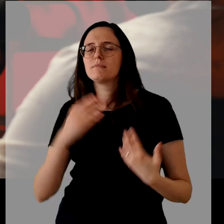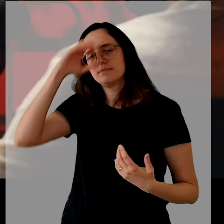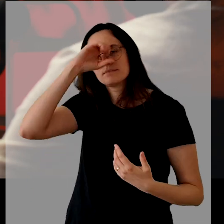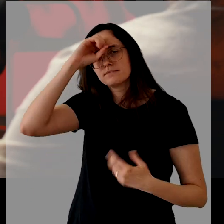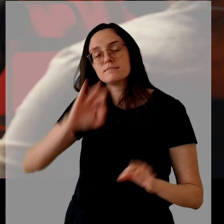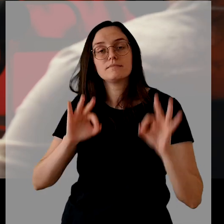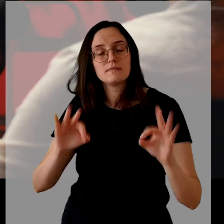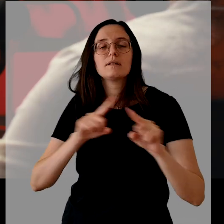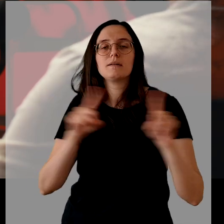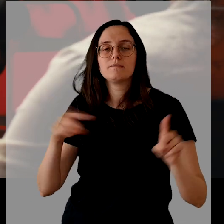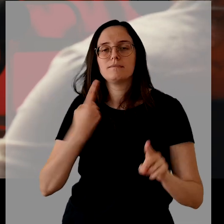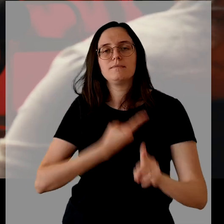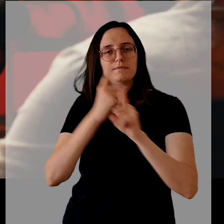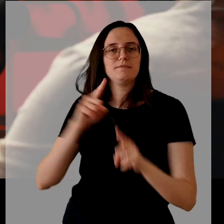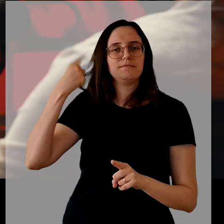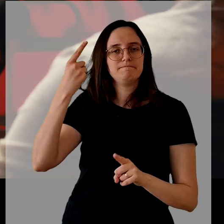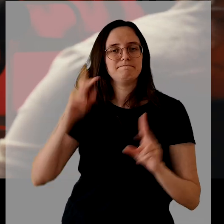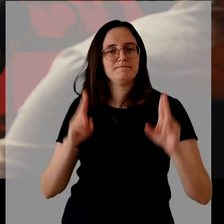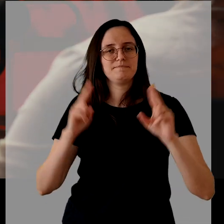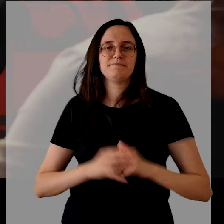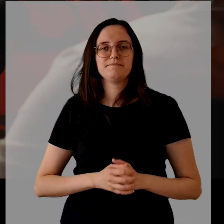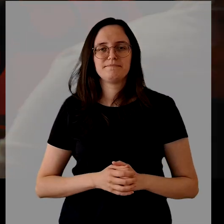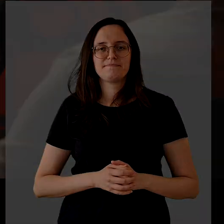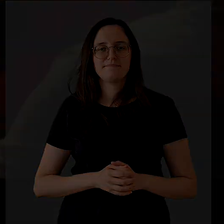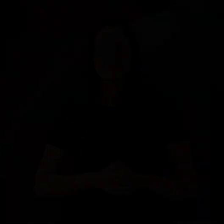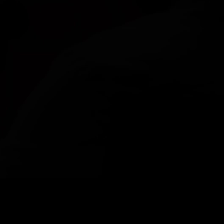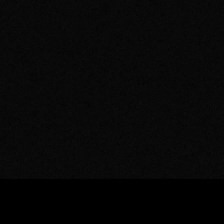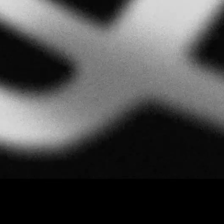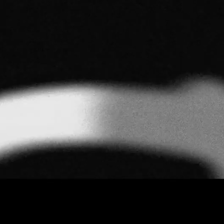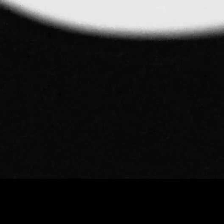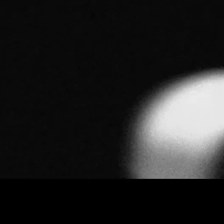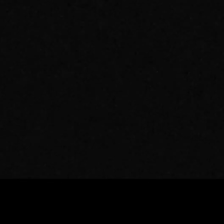para falar, muito aprendizado, mas a gente se vê no próximo episódio.